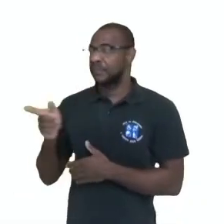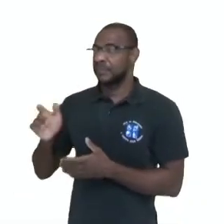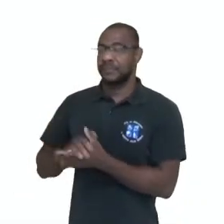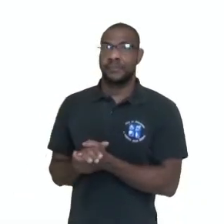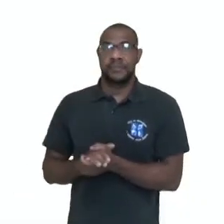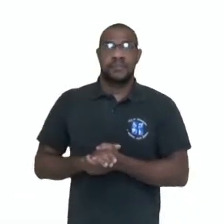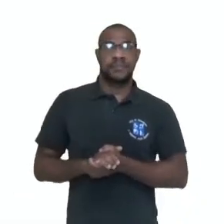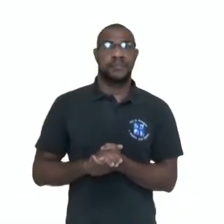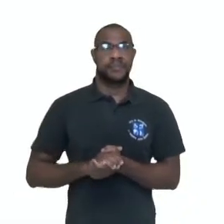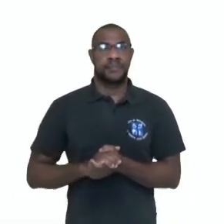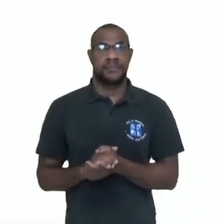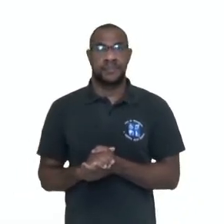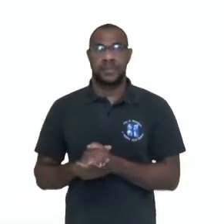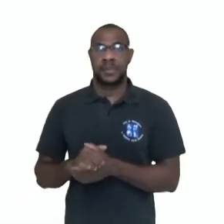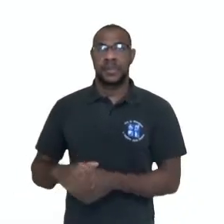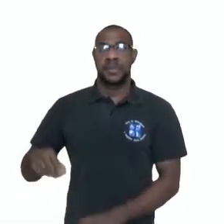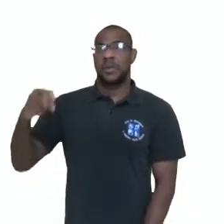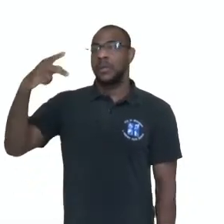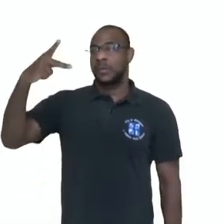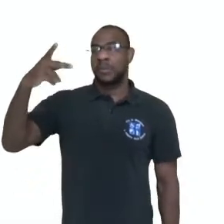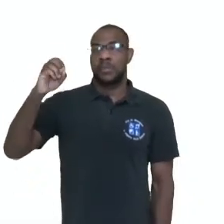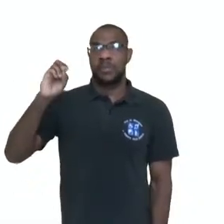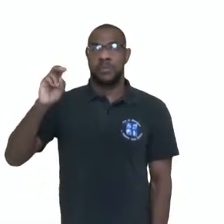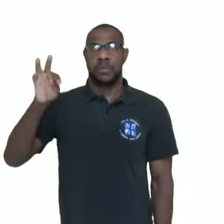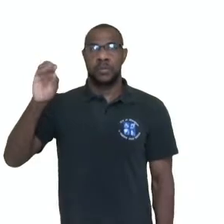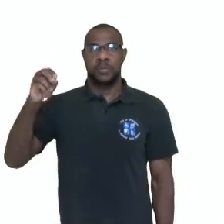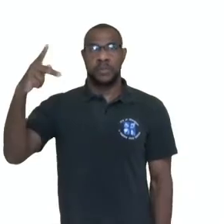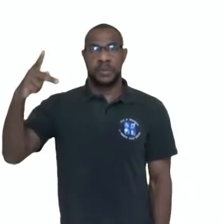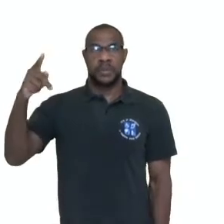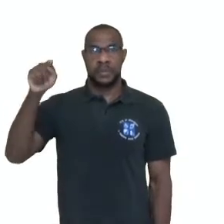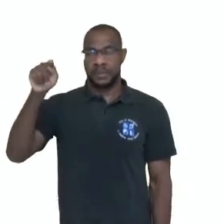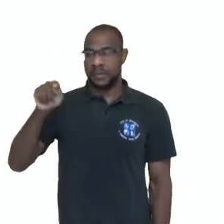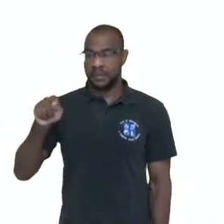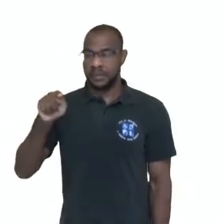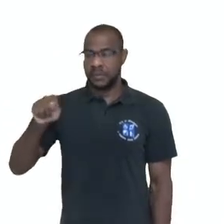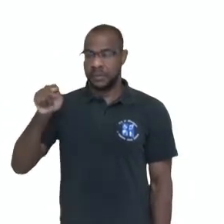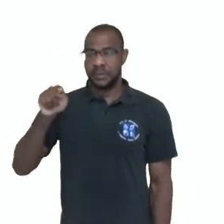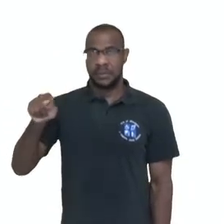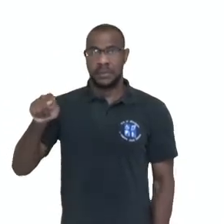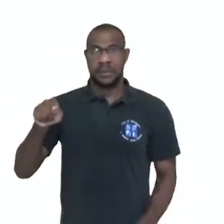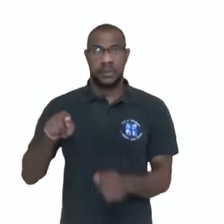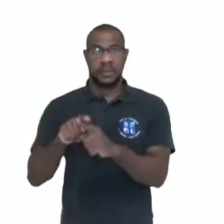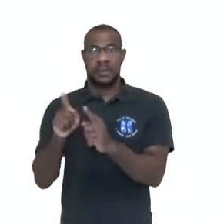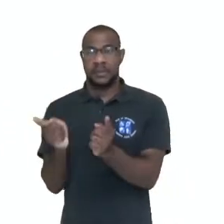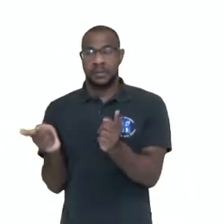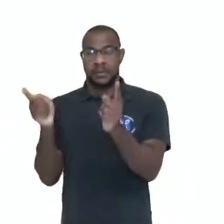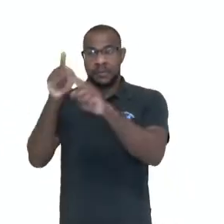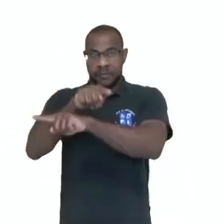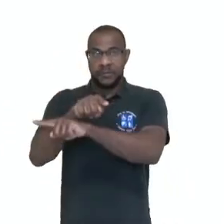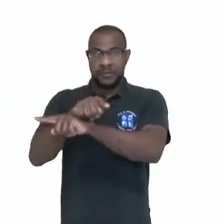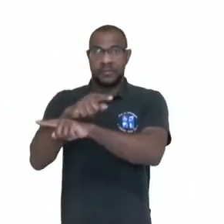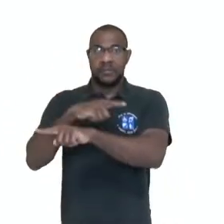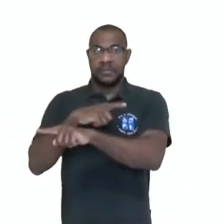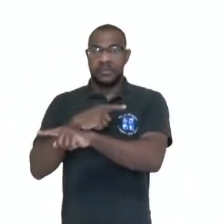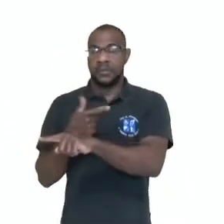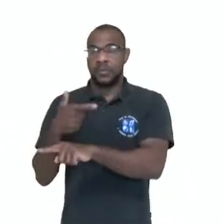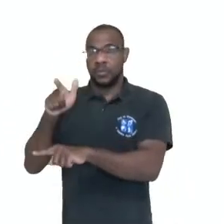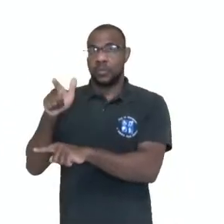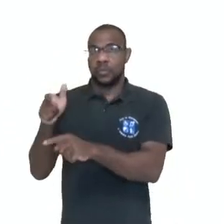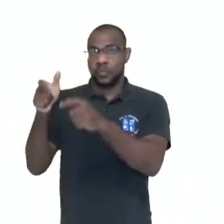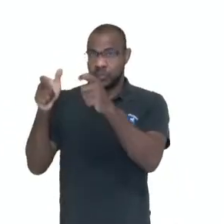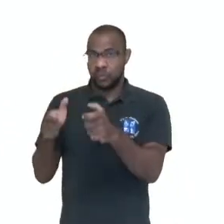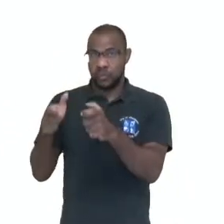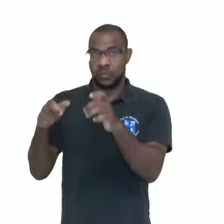ponto P. Ok, mas se invertermos as coordenadas, teremos outro ponto,